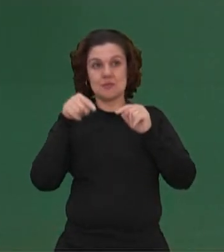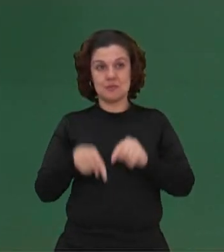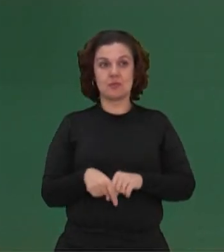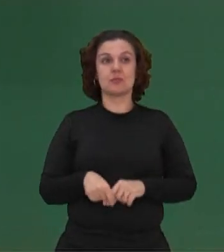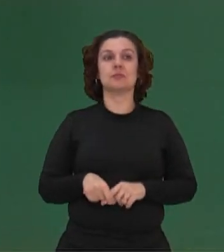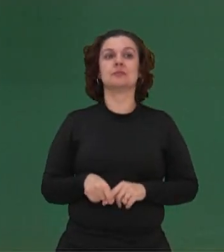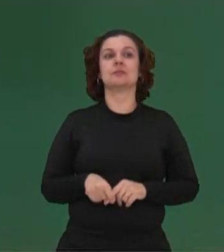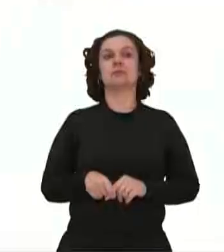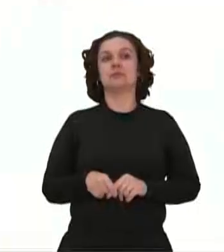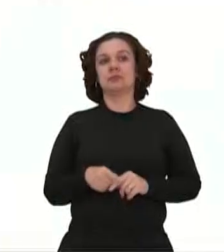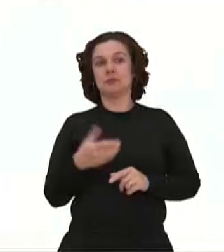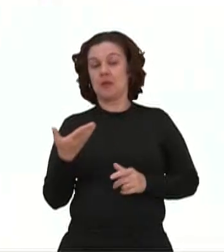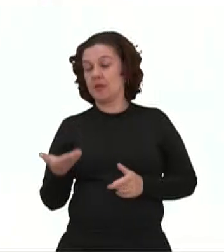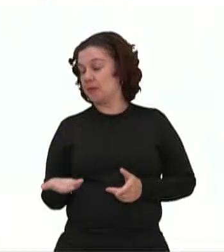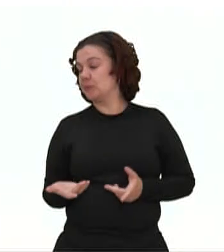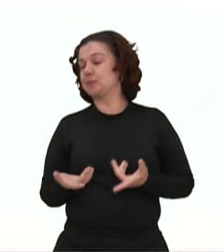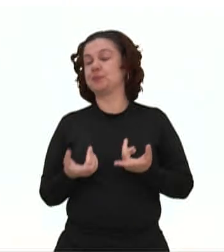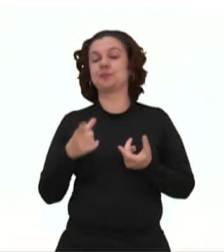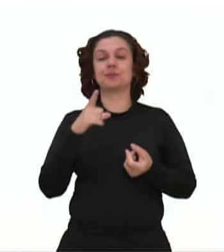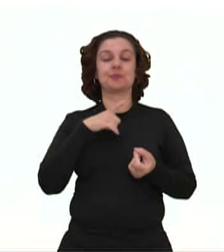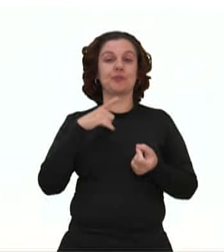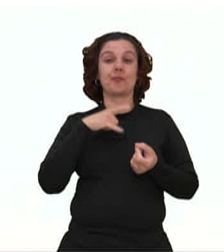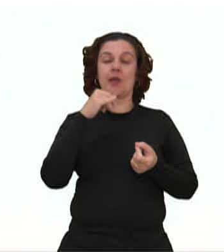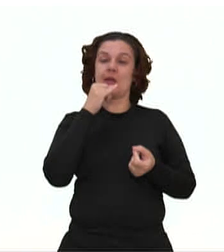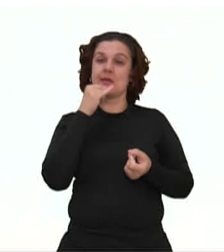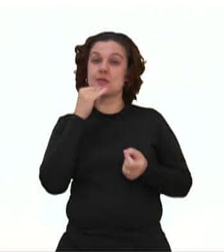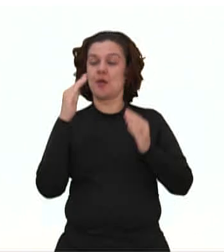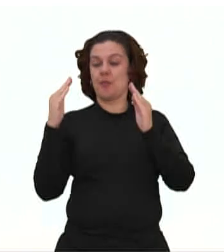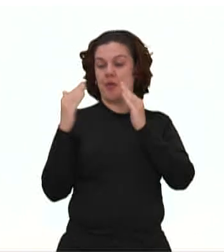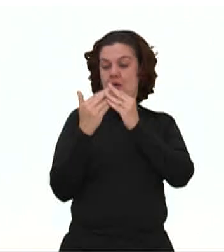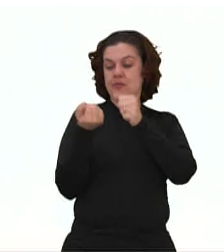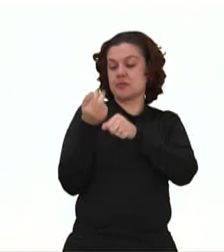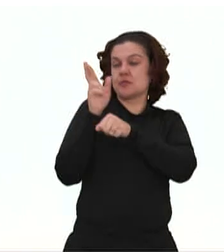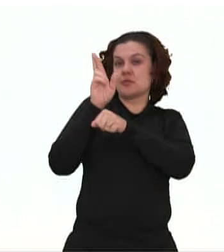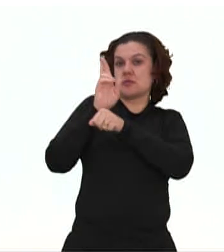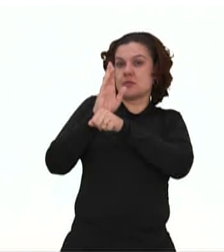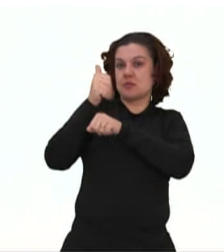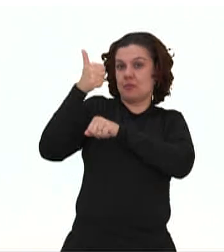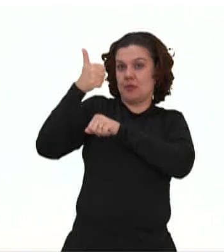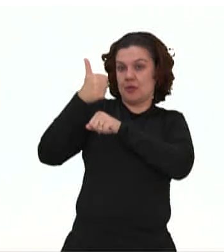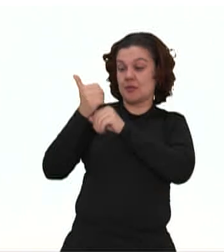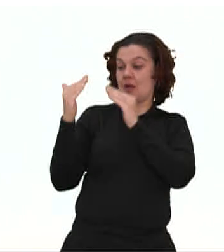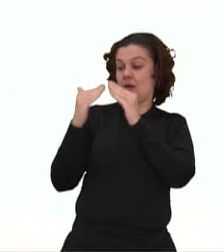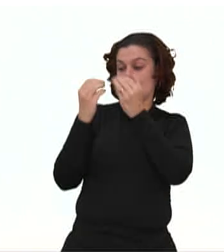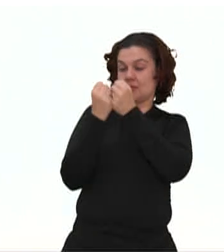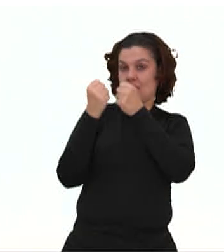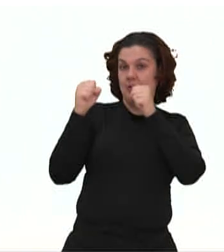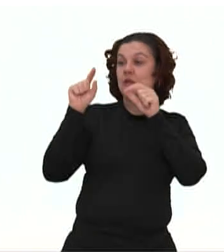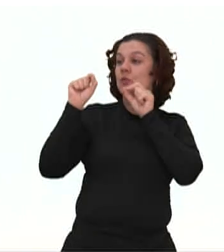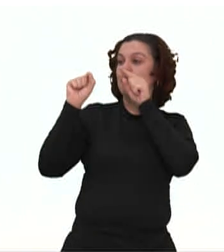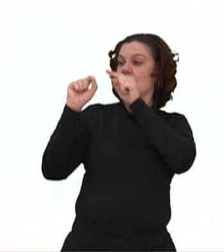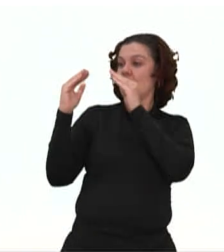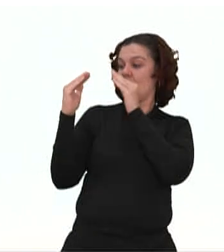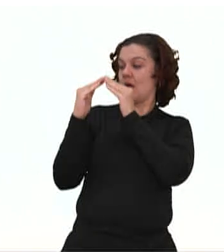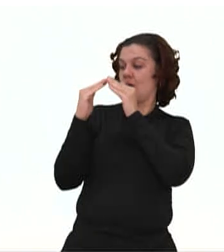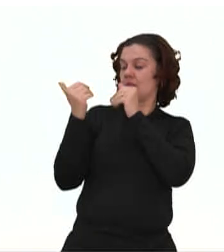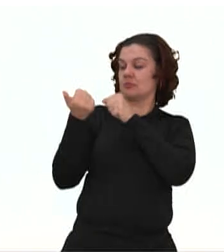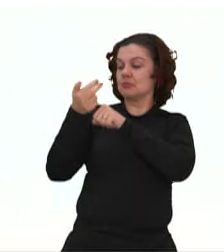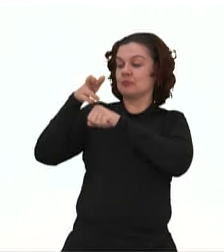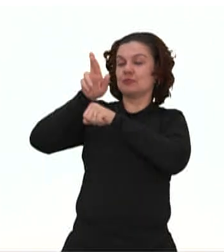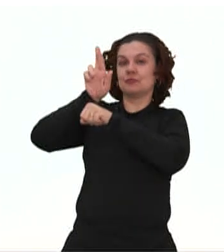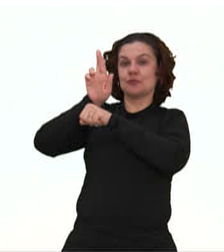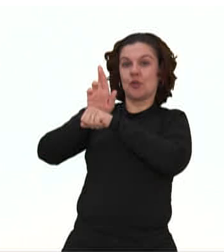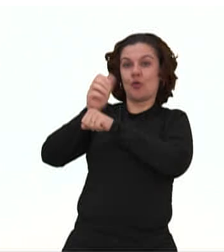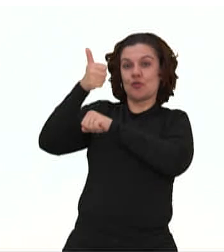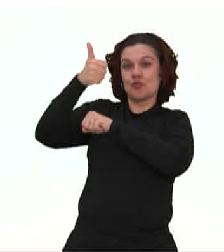alguns ainda que não aparecem. Então, como a gente falou, a casa grande, que o nome entrega, Casa Grande. É o casarão onde